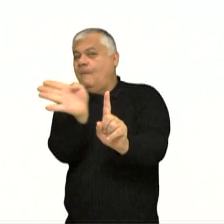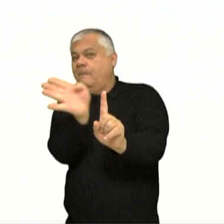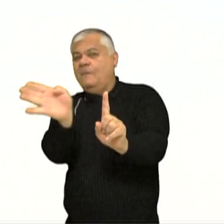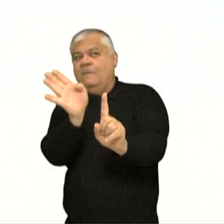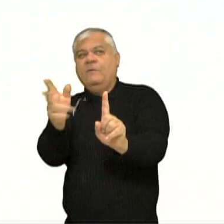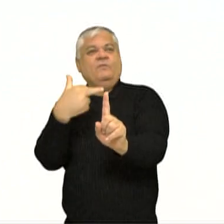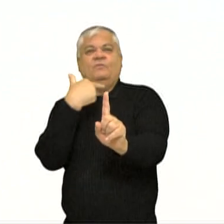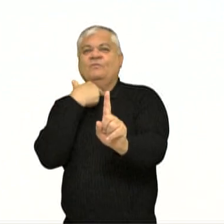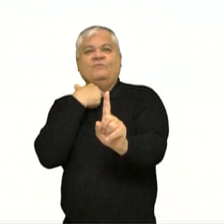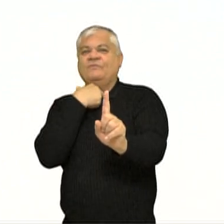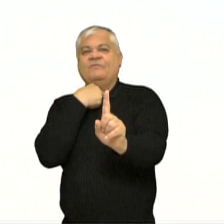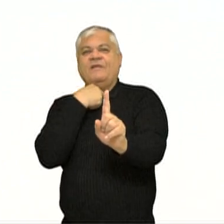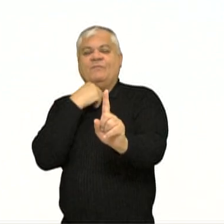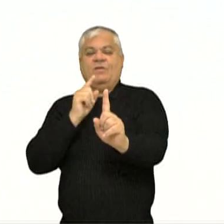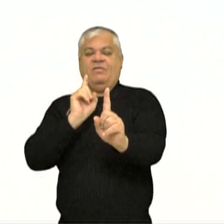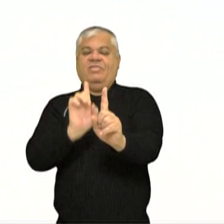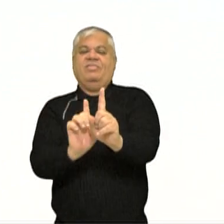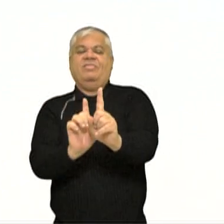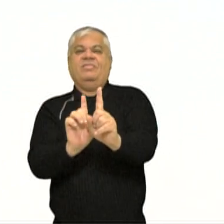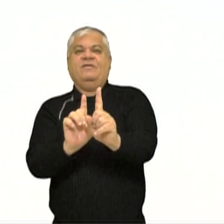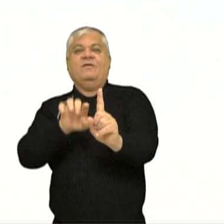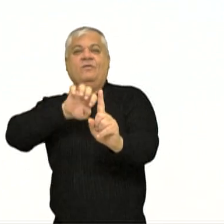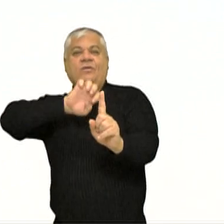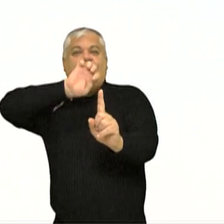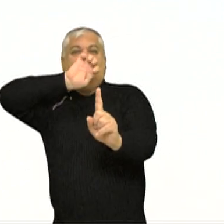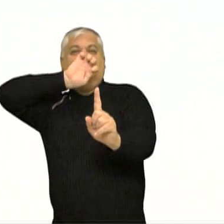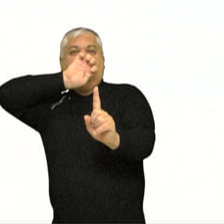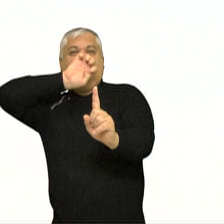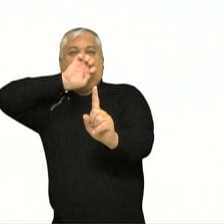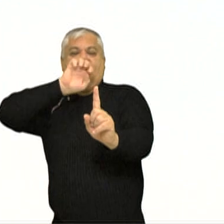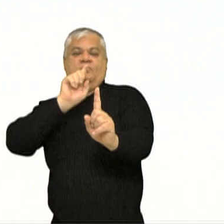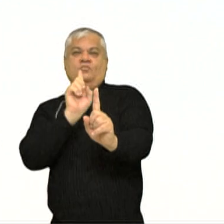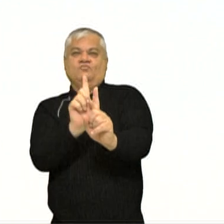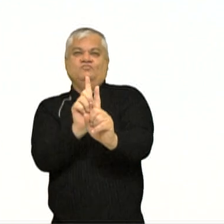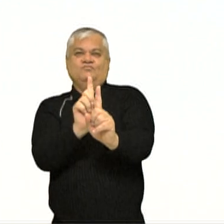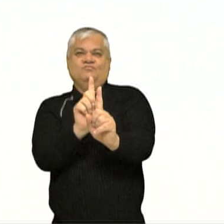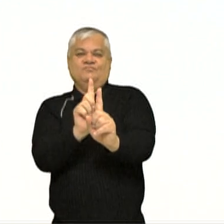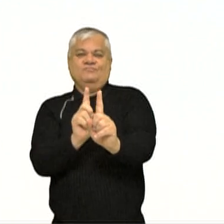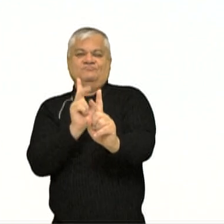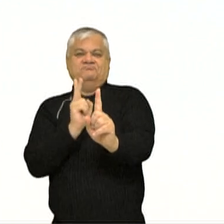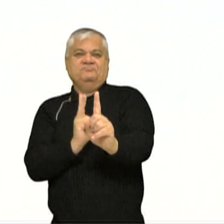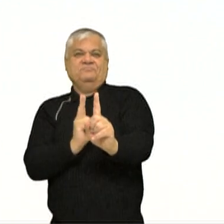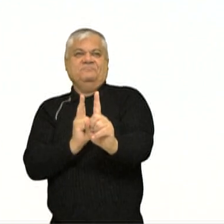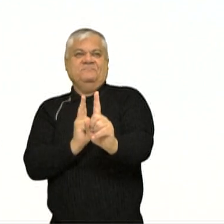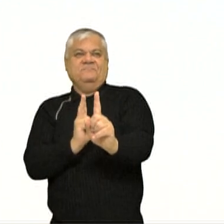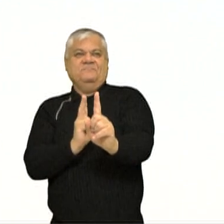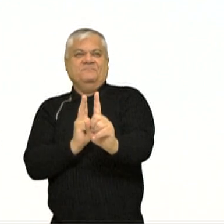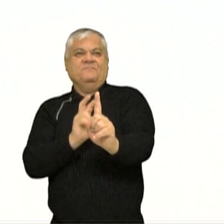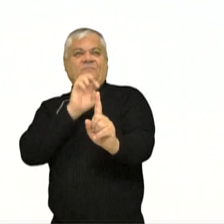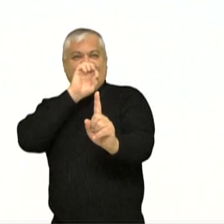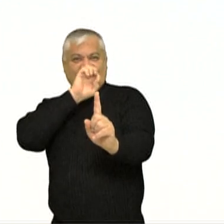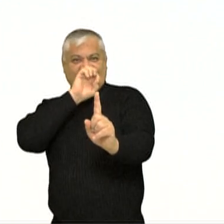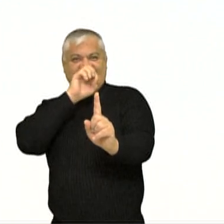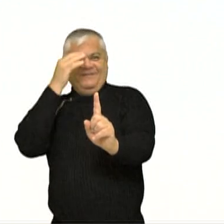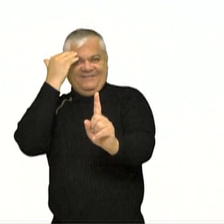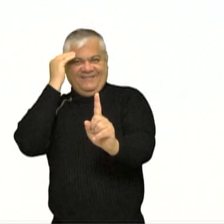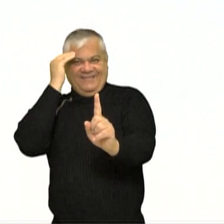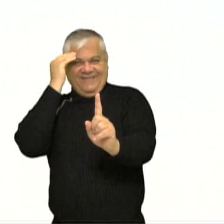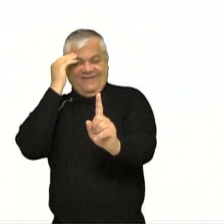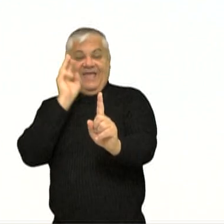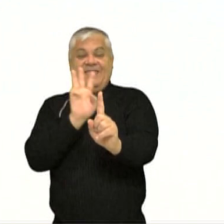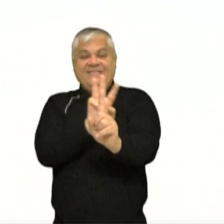ele fugiria do ataque do cavalo, estão sendo guardadas pelo bispo. E as 3 casas de